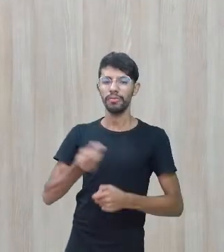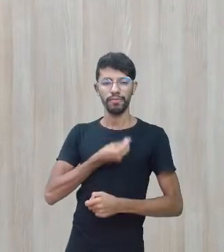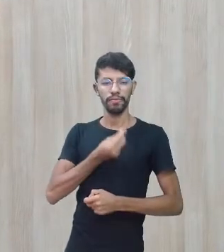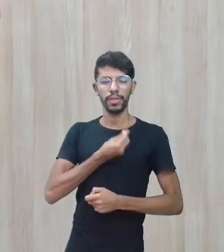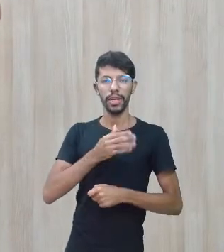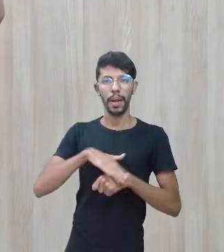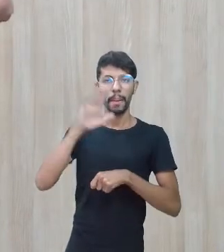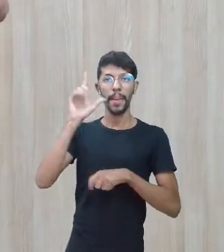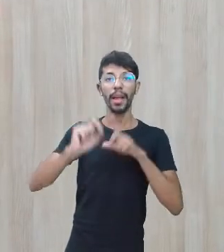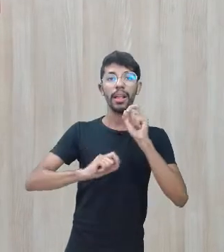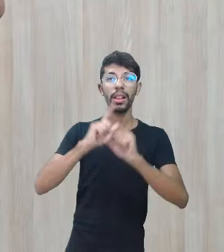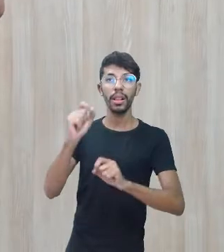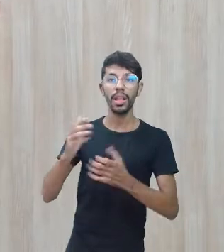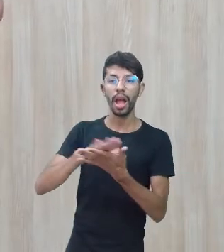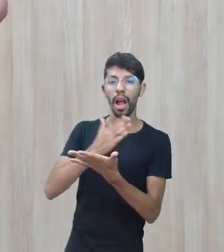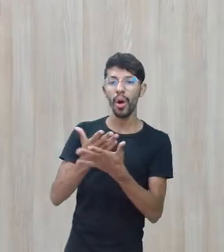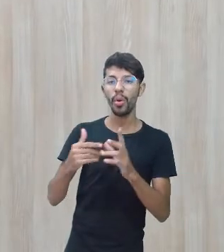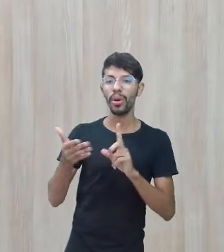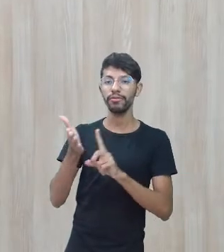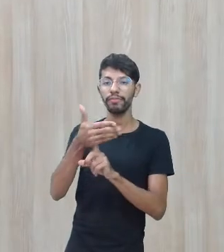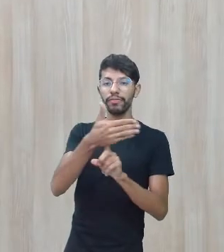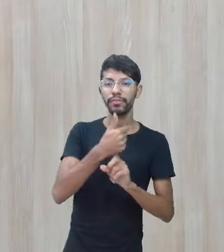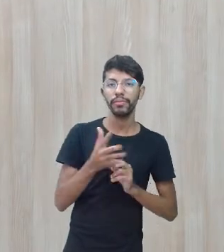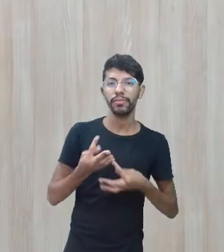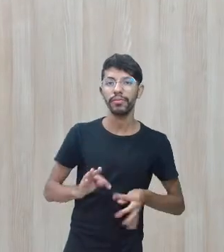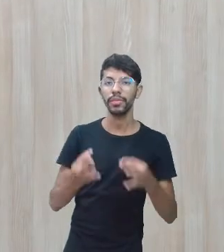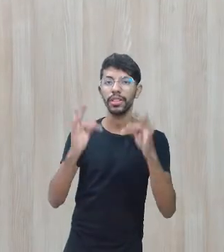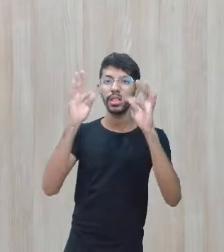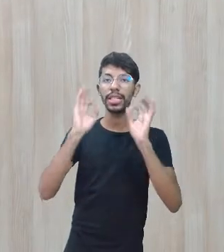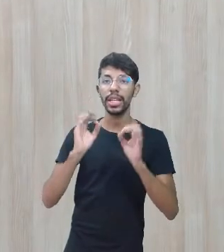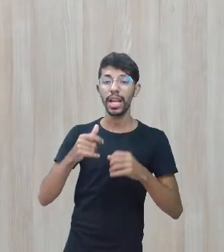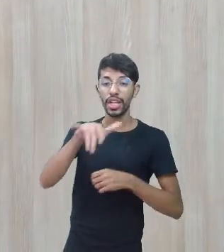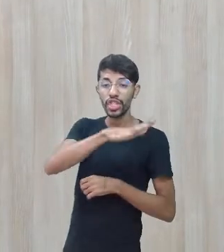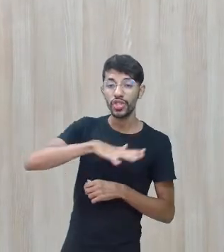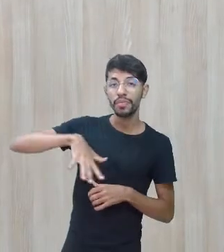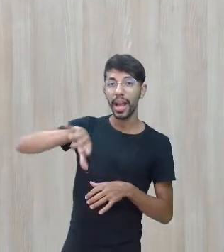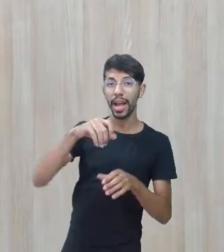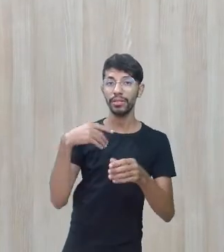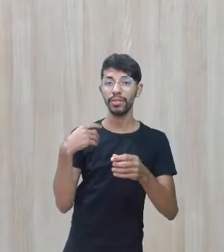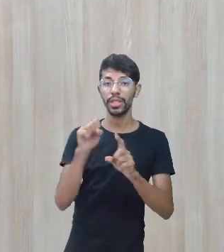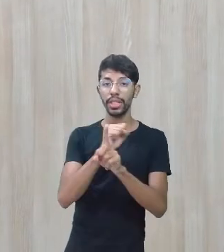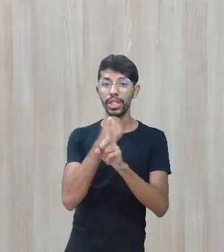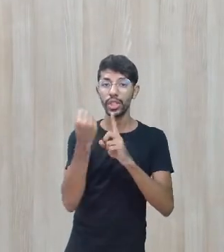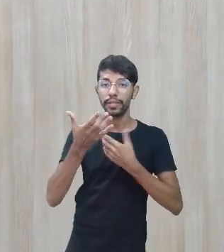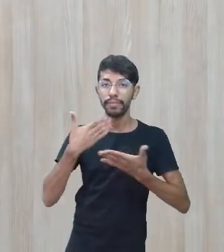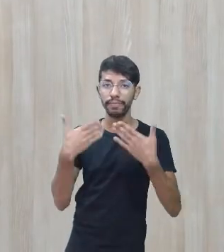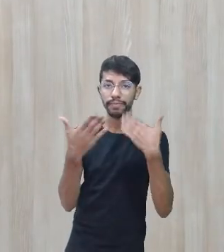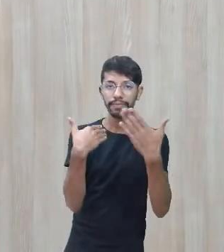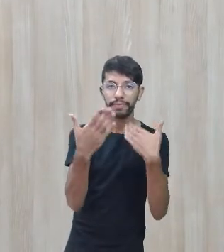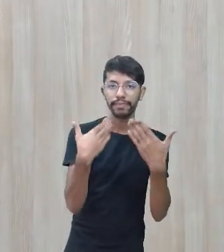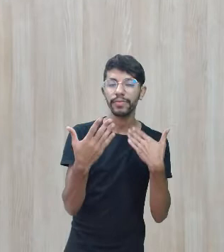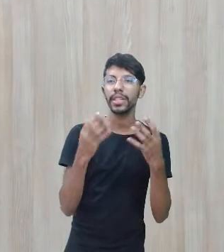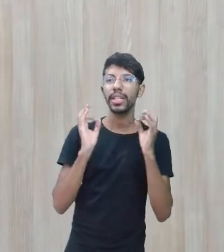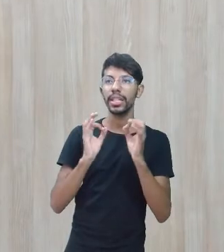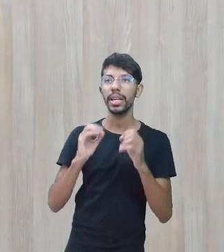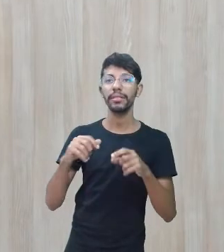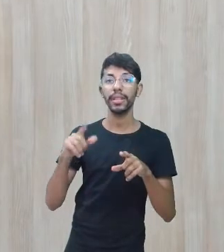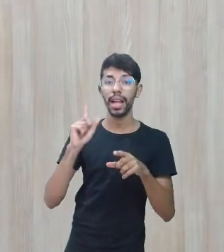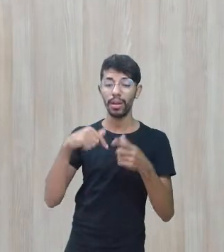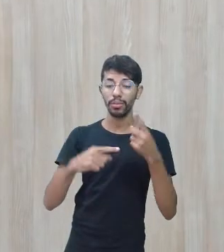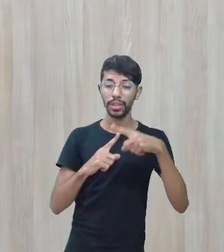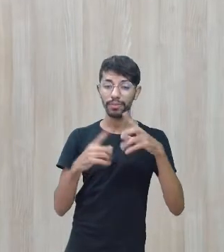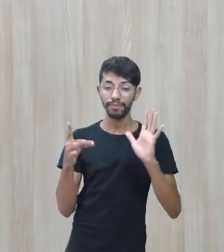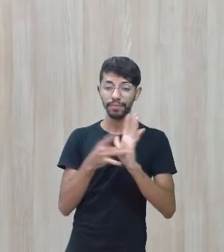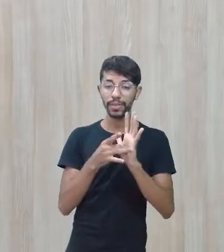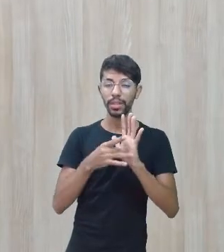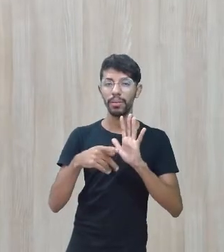de algumas tecnologias, de alguns espaços de sociabilidade, não é uma forma de vida muito específica da cidade. Às vezes,